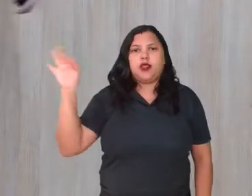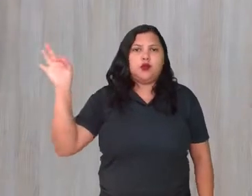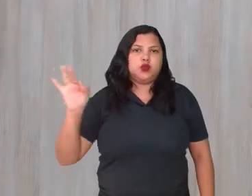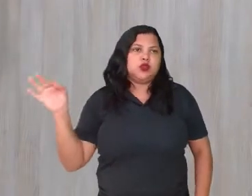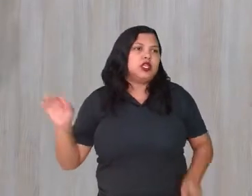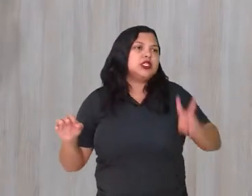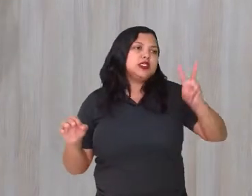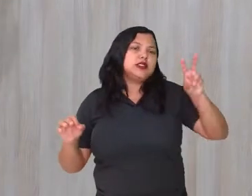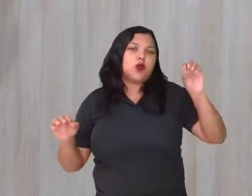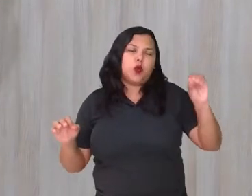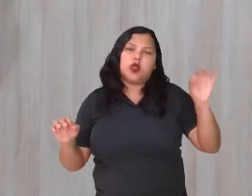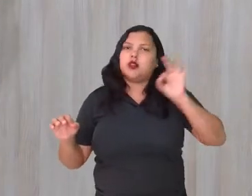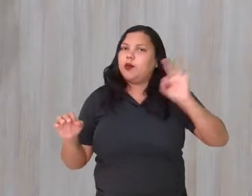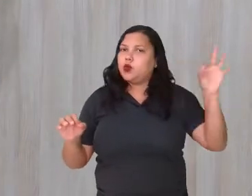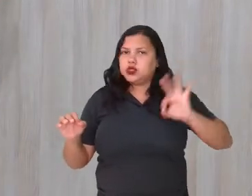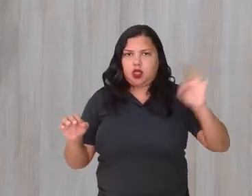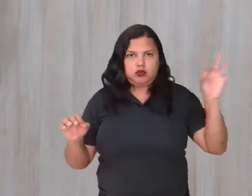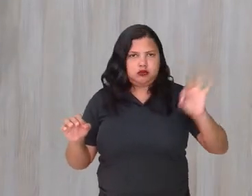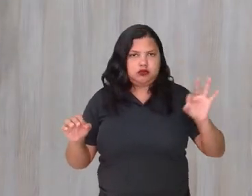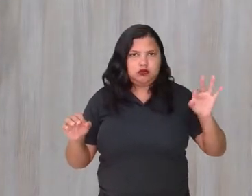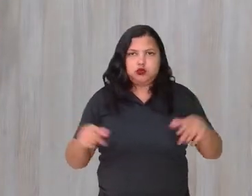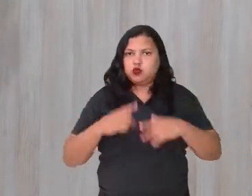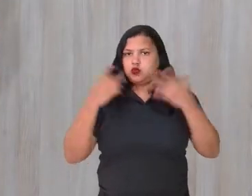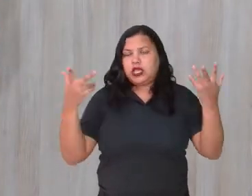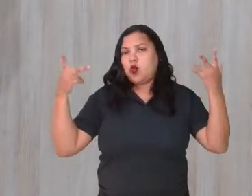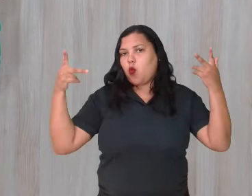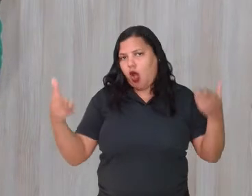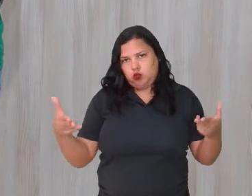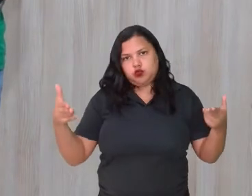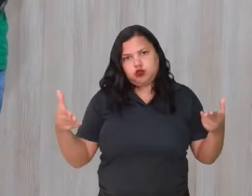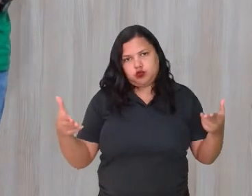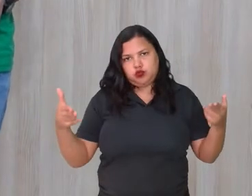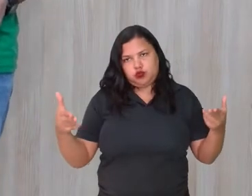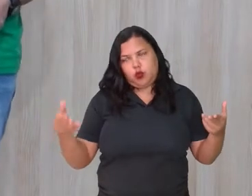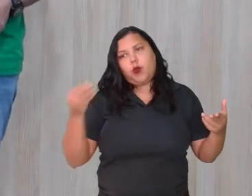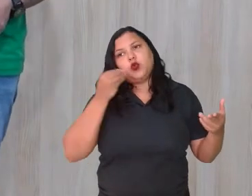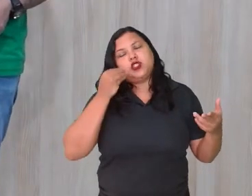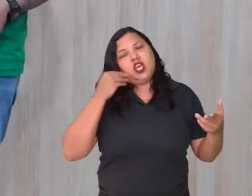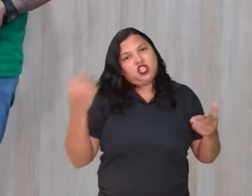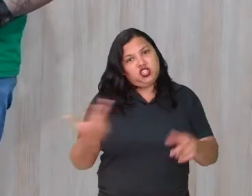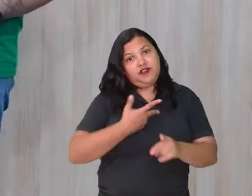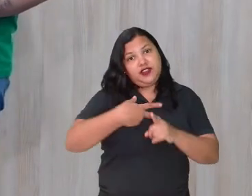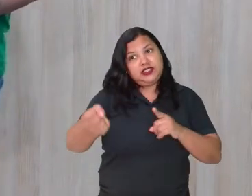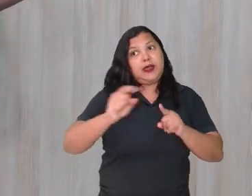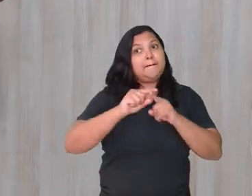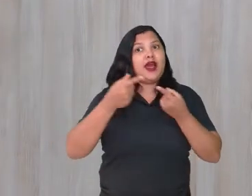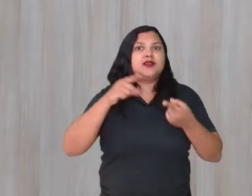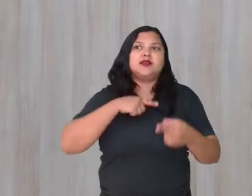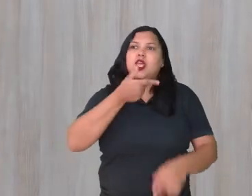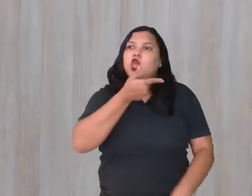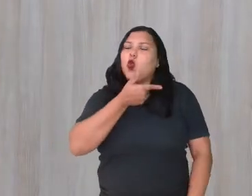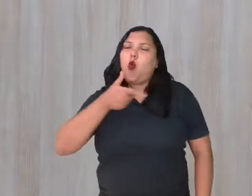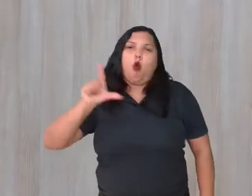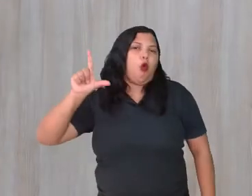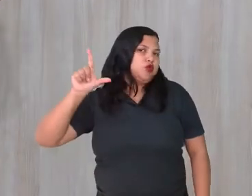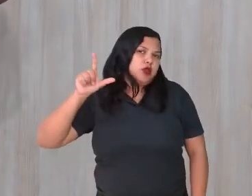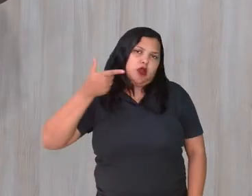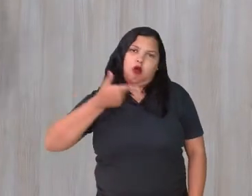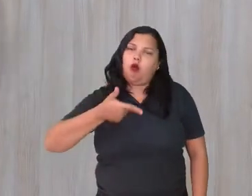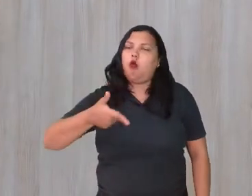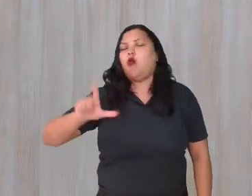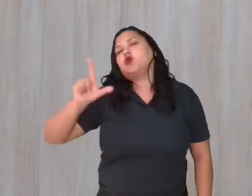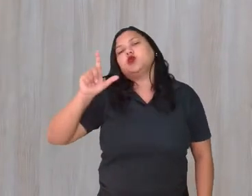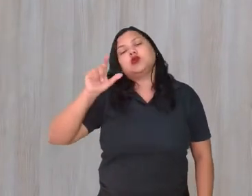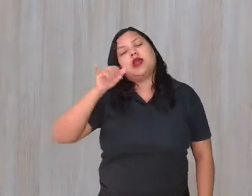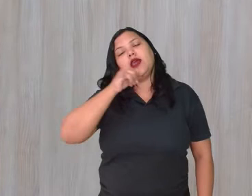iguais de vencer a partida. Mas a gente sabe que tem uma série de outras situações que influenciam, não é? Ou seja, no primeiro momento eu posso